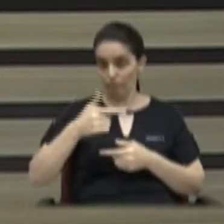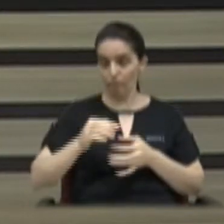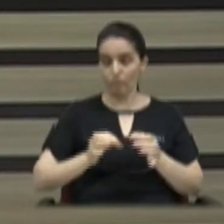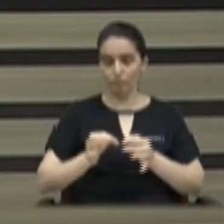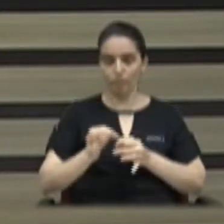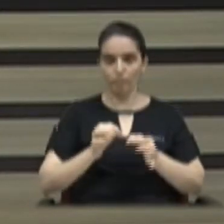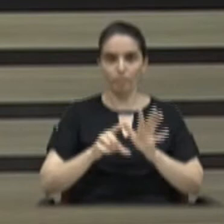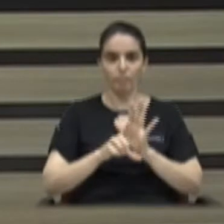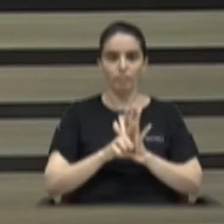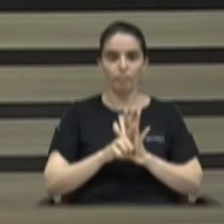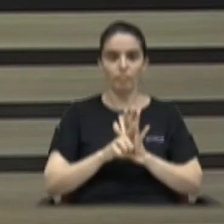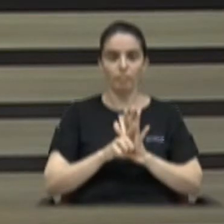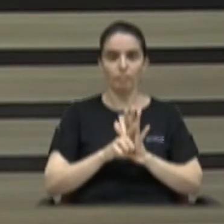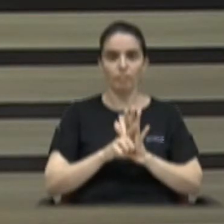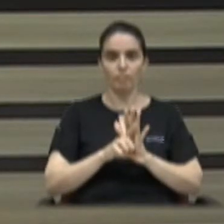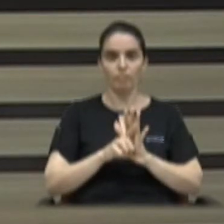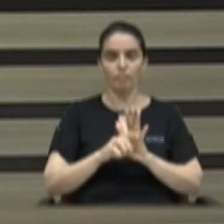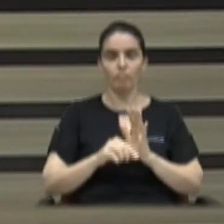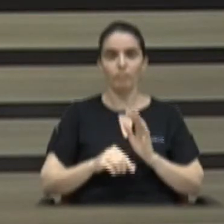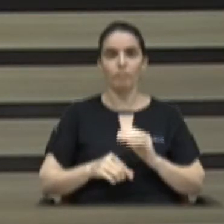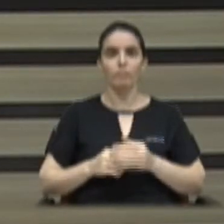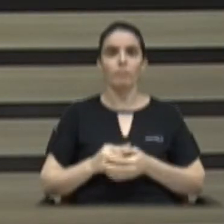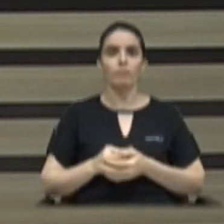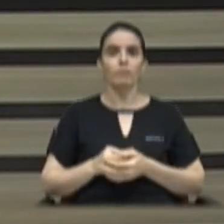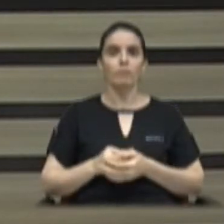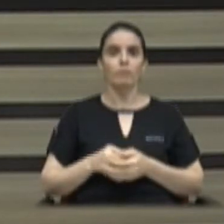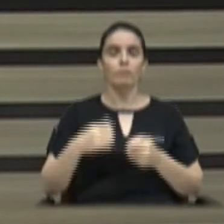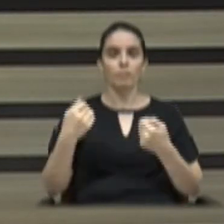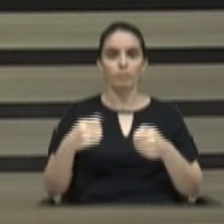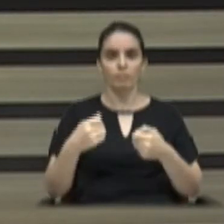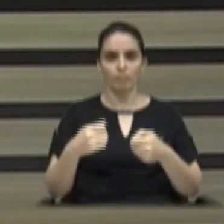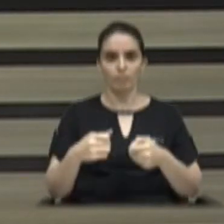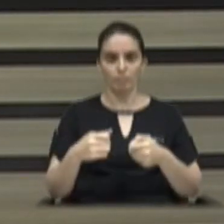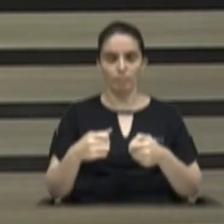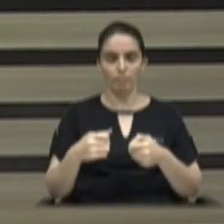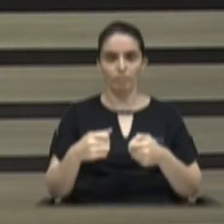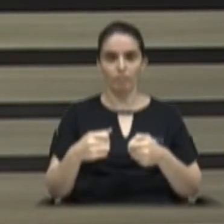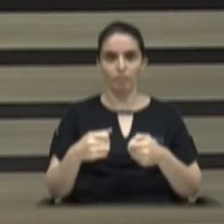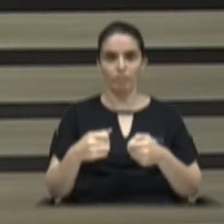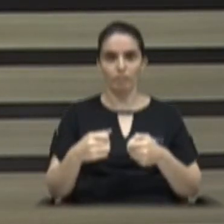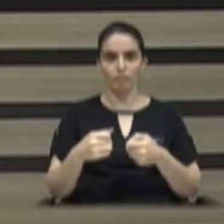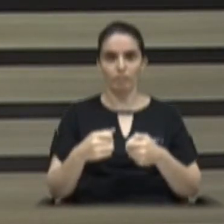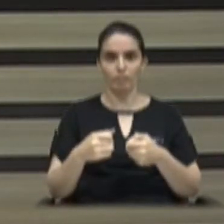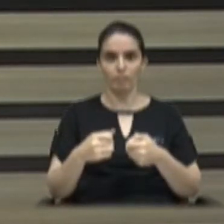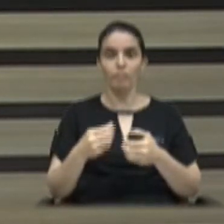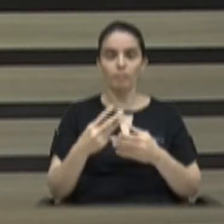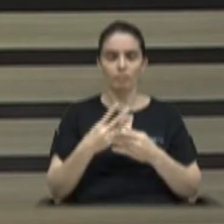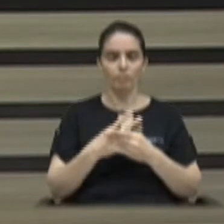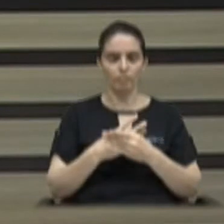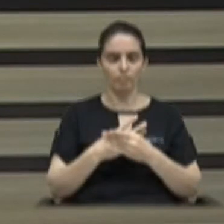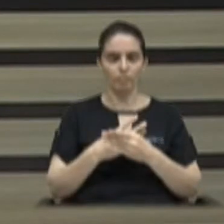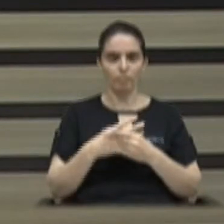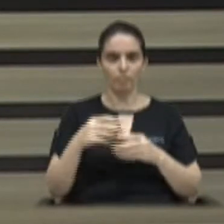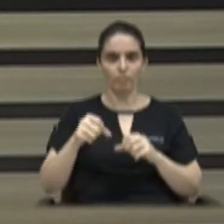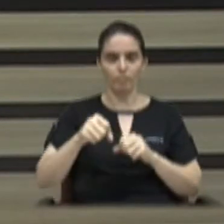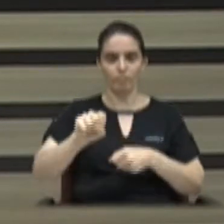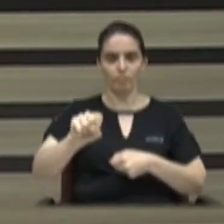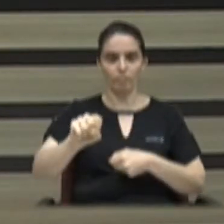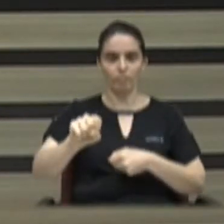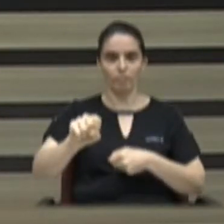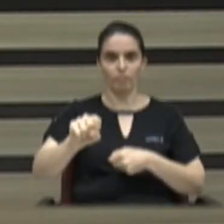projeto de lei abaixo relacionado, o qual em trâmite nesta Câmara Municipal, ofício